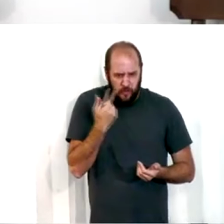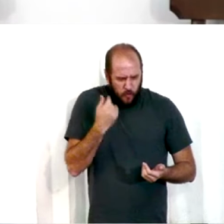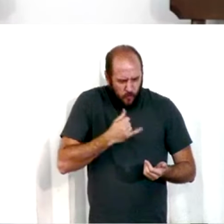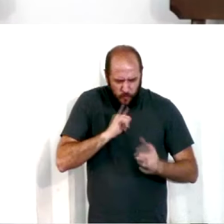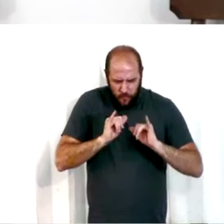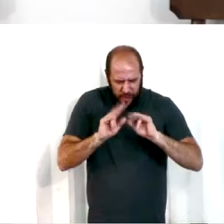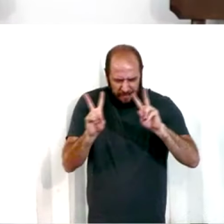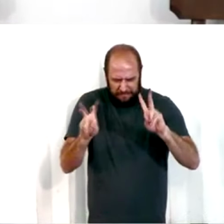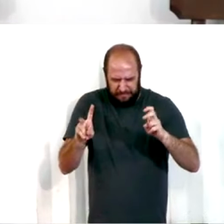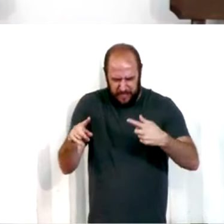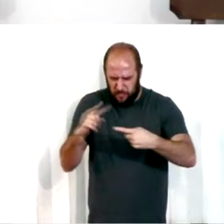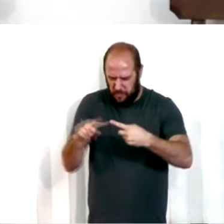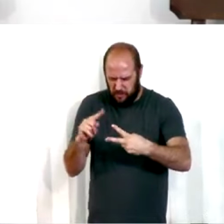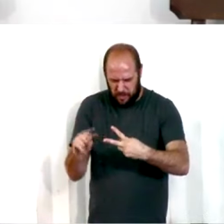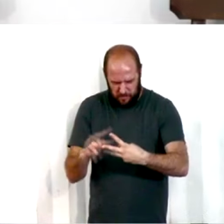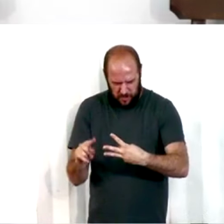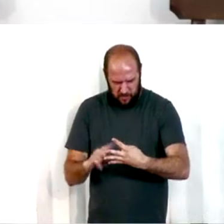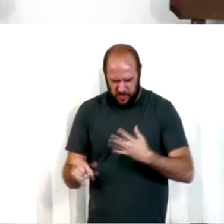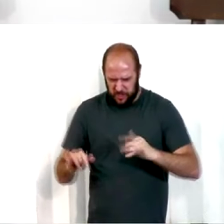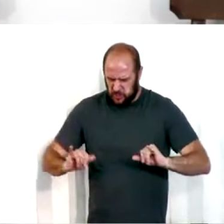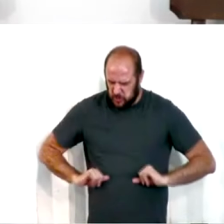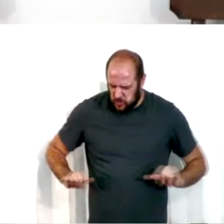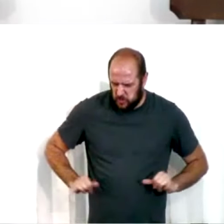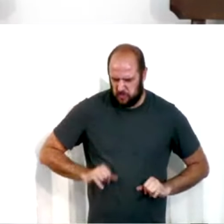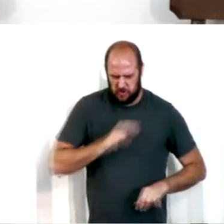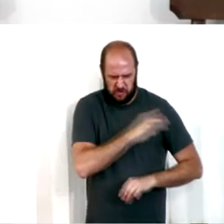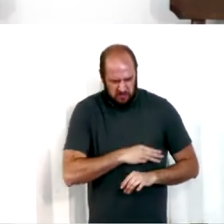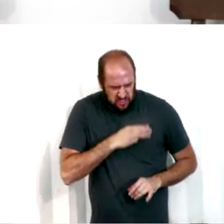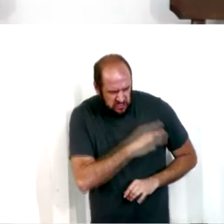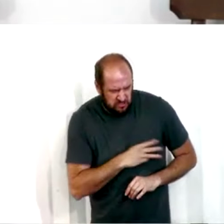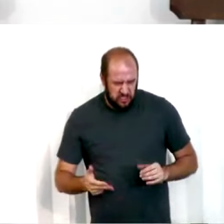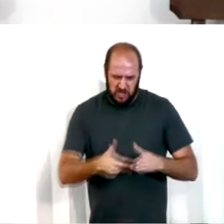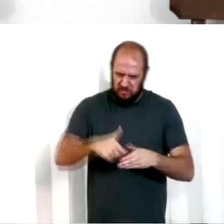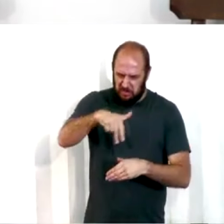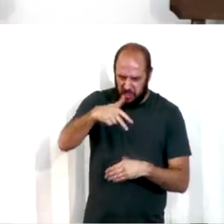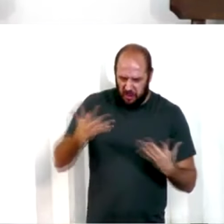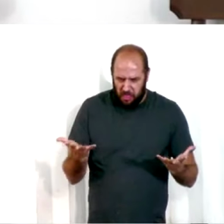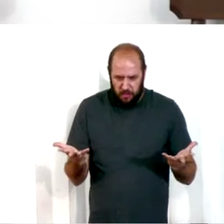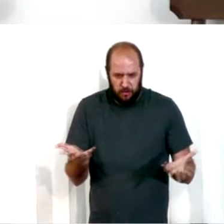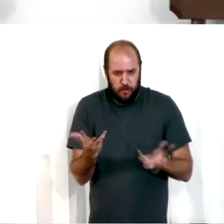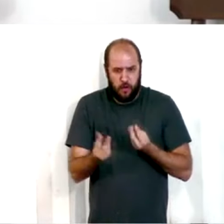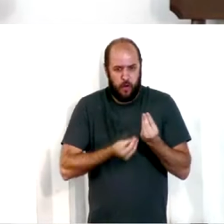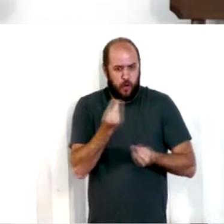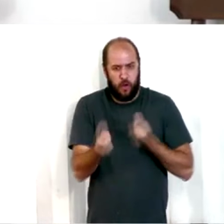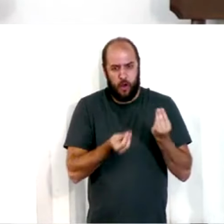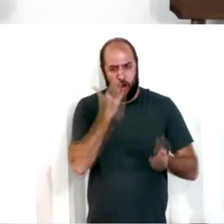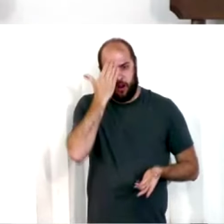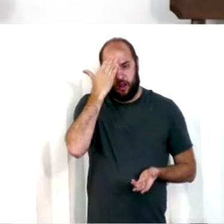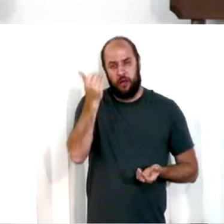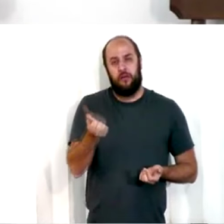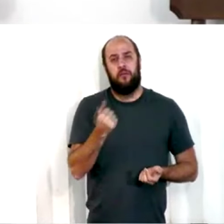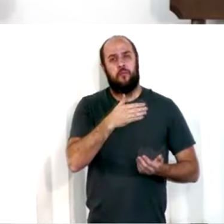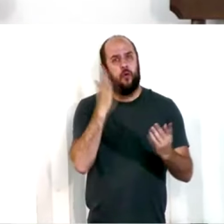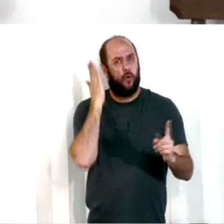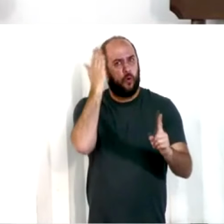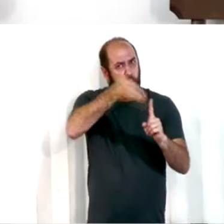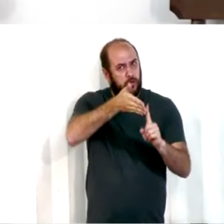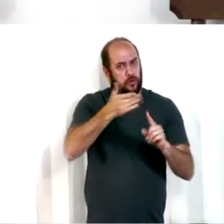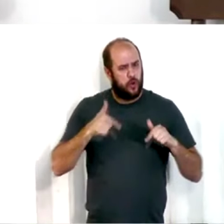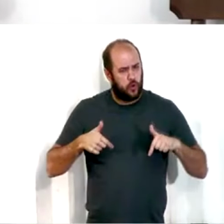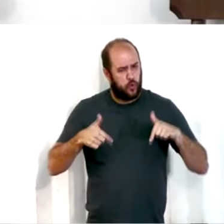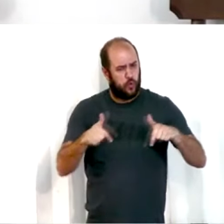de sofrimento, de aflições, ministério, dispensação. Como é que você sabe que a mensagem central é a luta